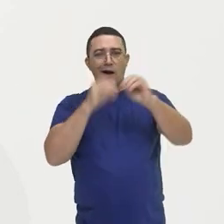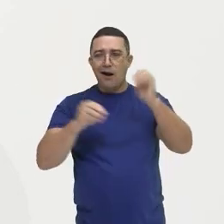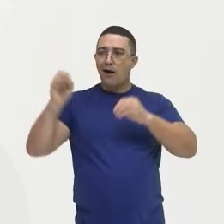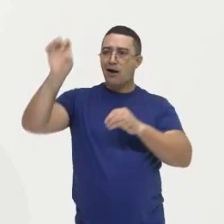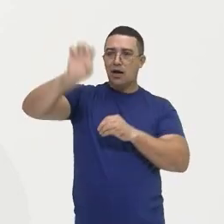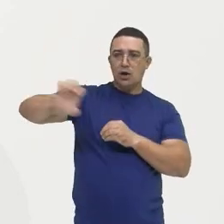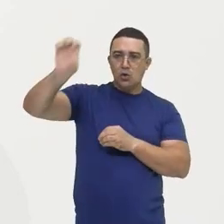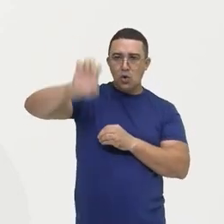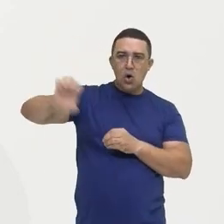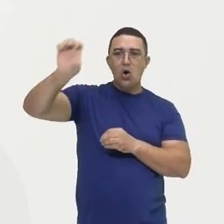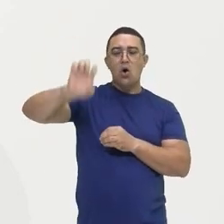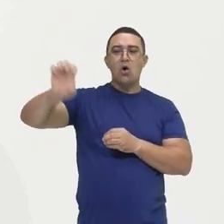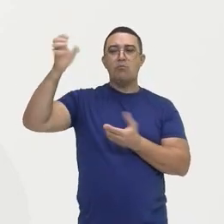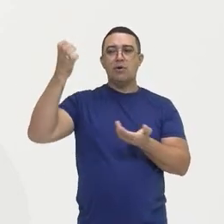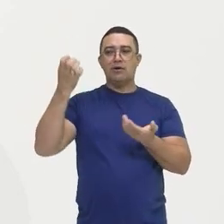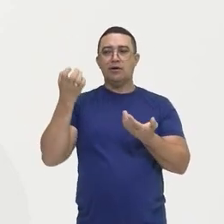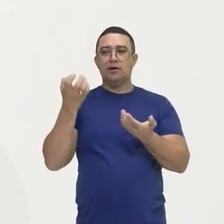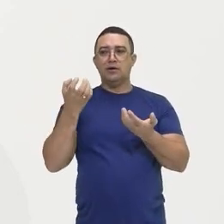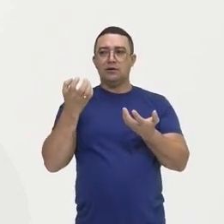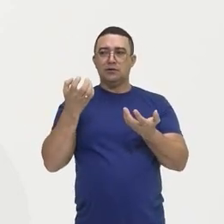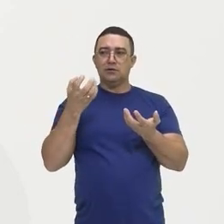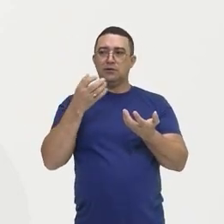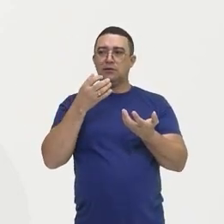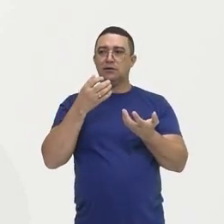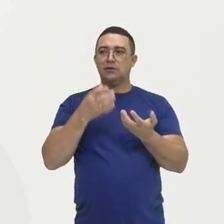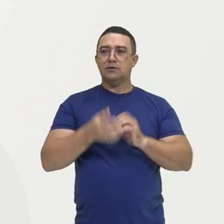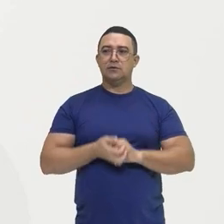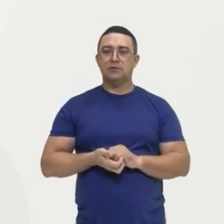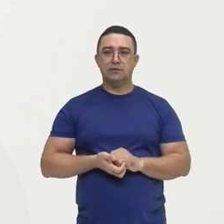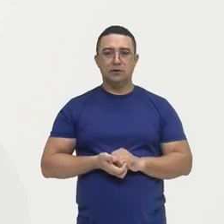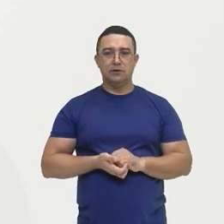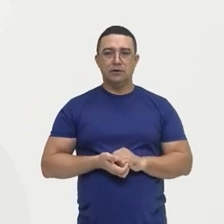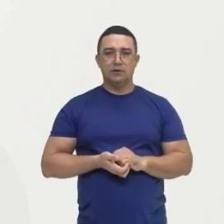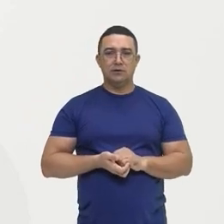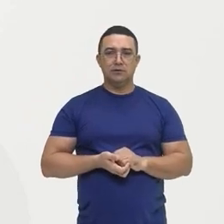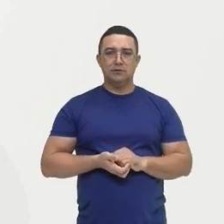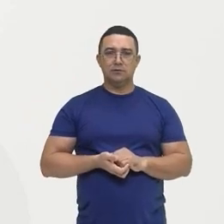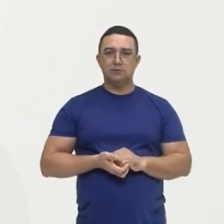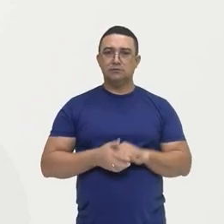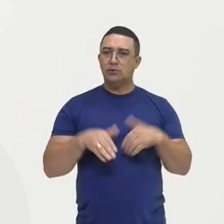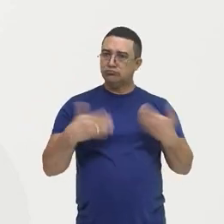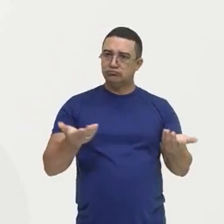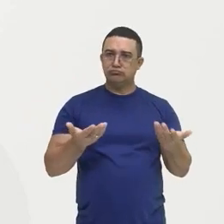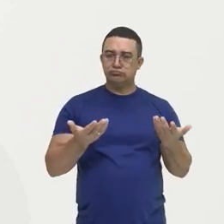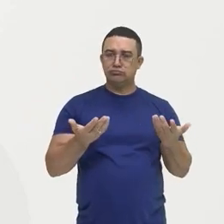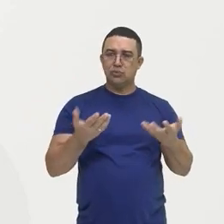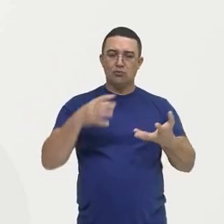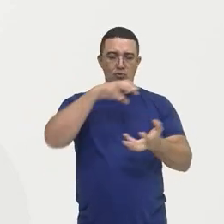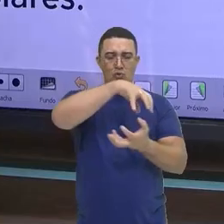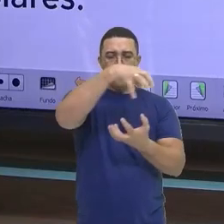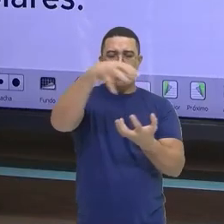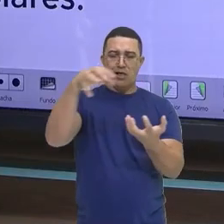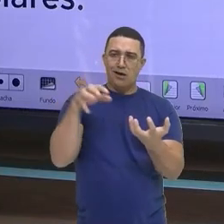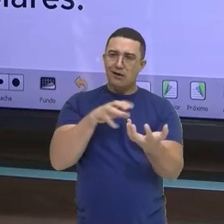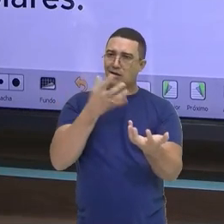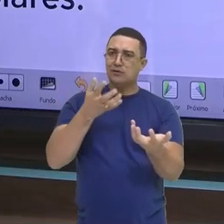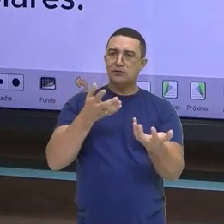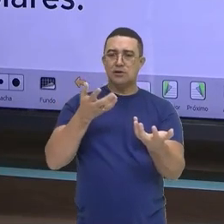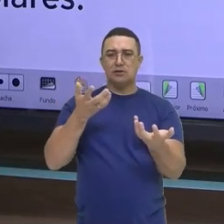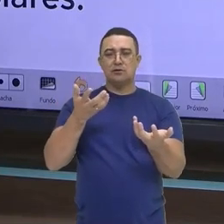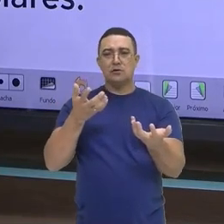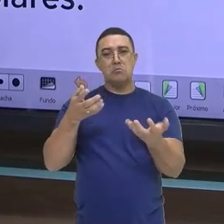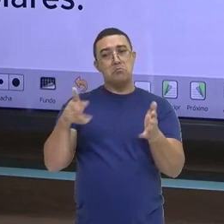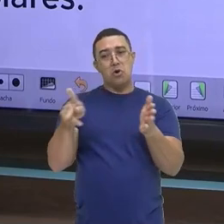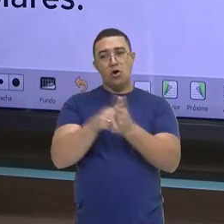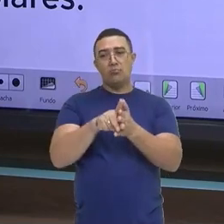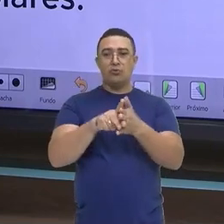uma parte do continente asiático, ali do continente americano. Então,